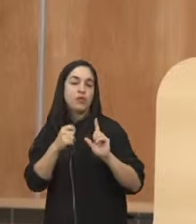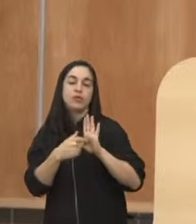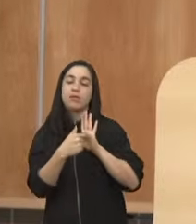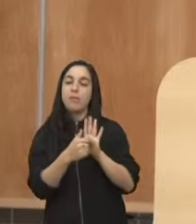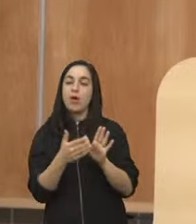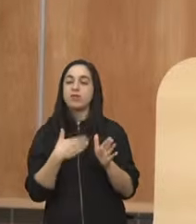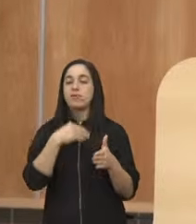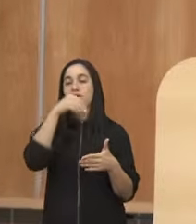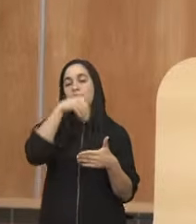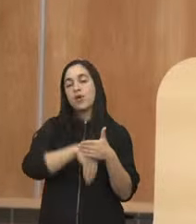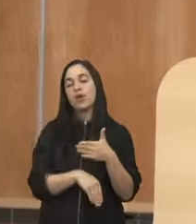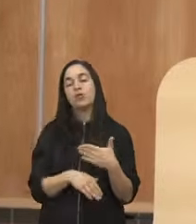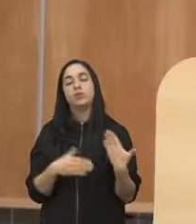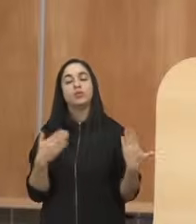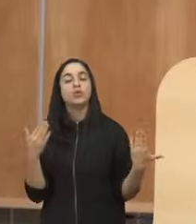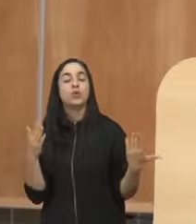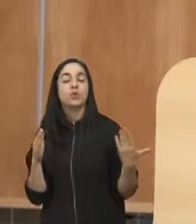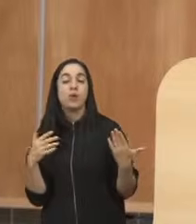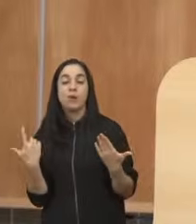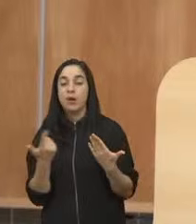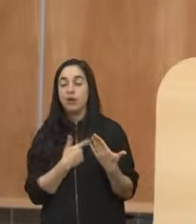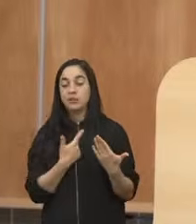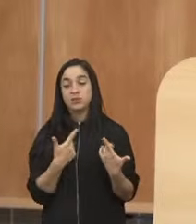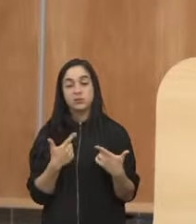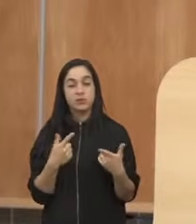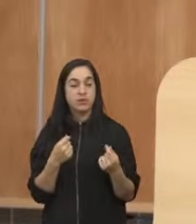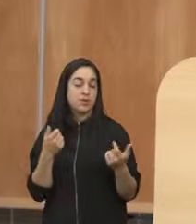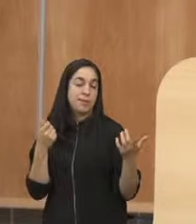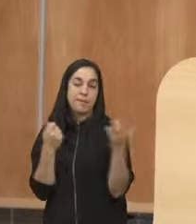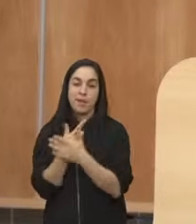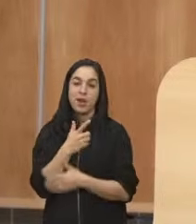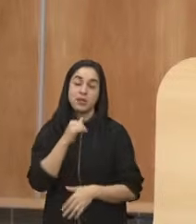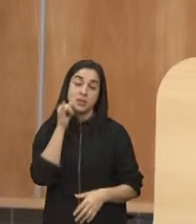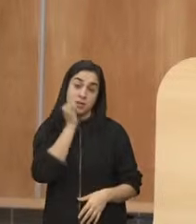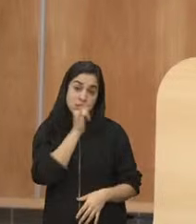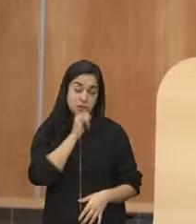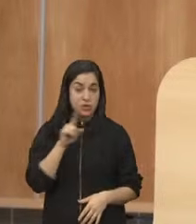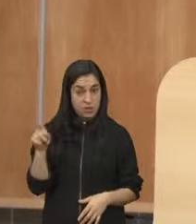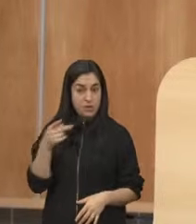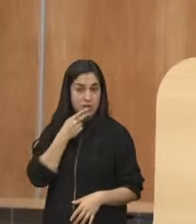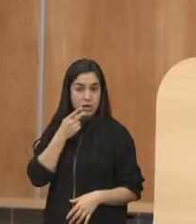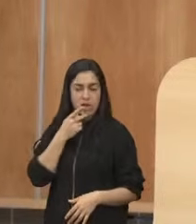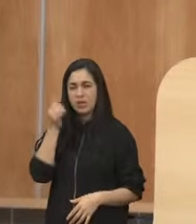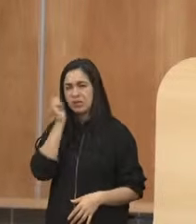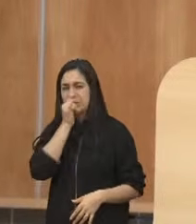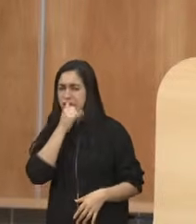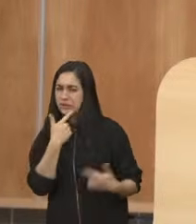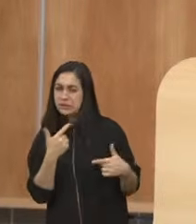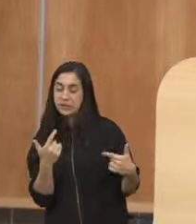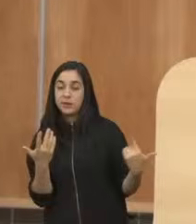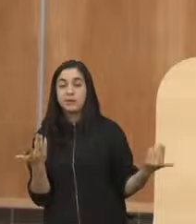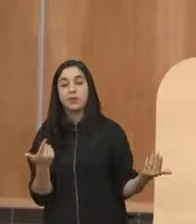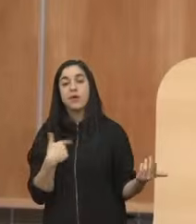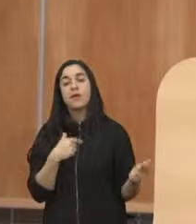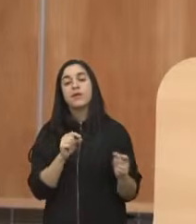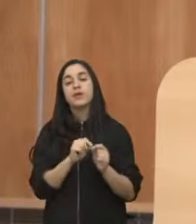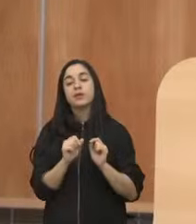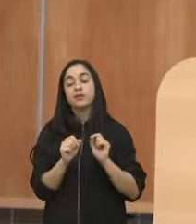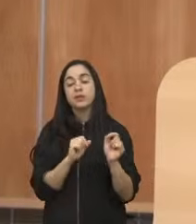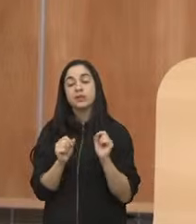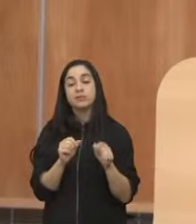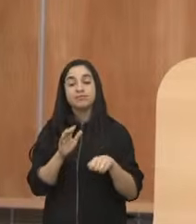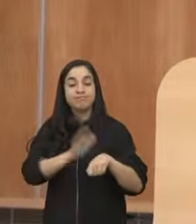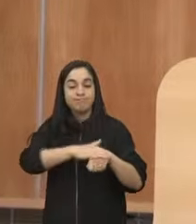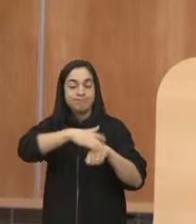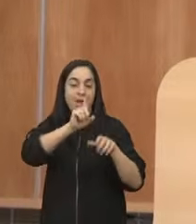meu voto. Não temos nem dinheiro para pagar a conta de energia. Com essas palavras ele falou. Então agora o que tem que fazer?